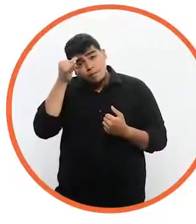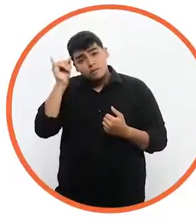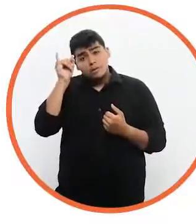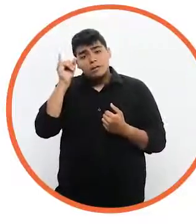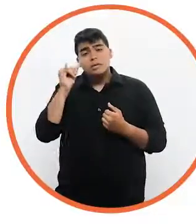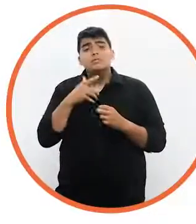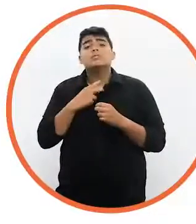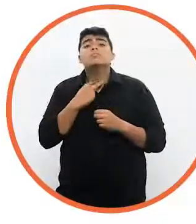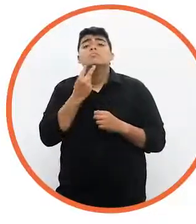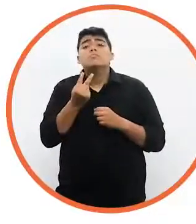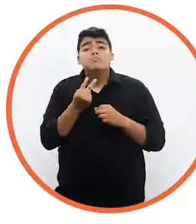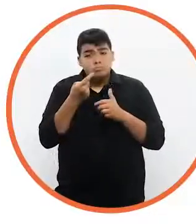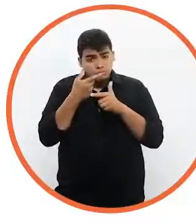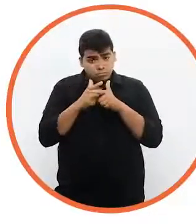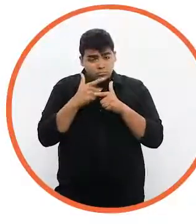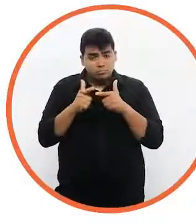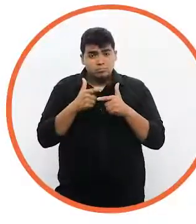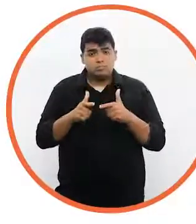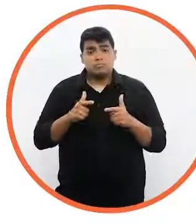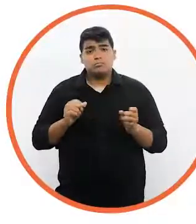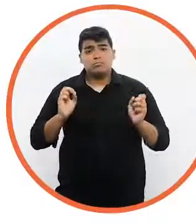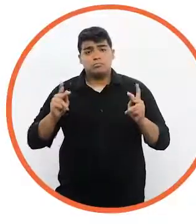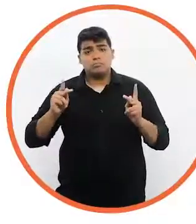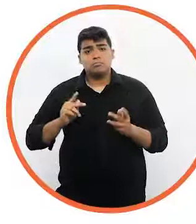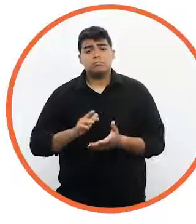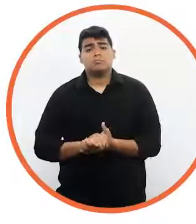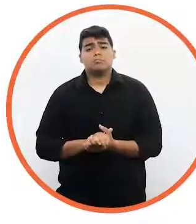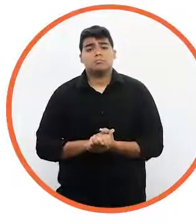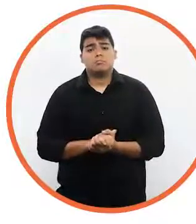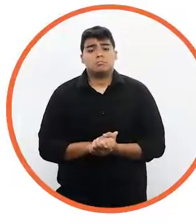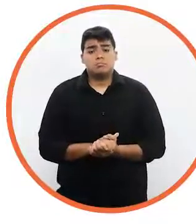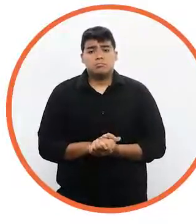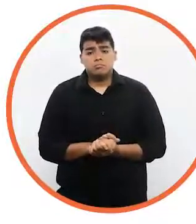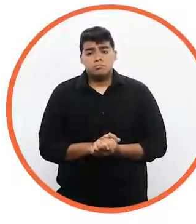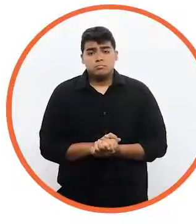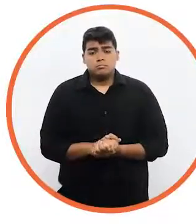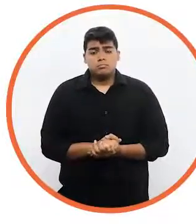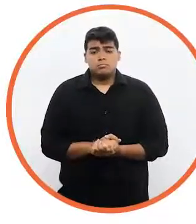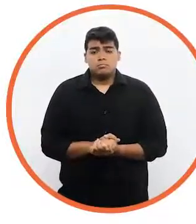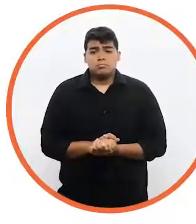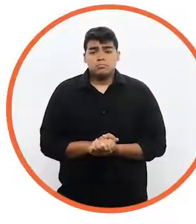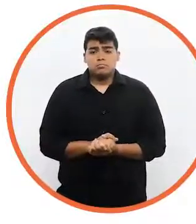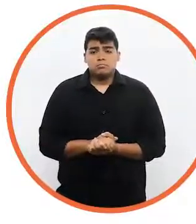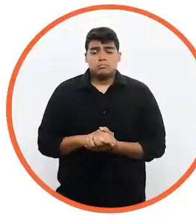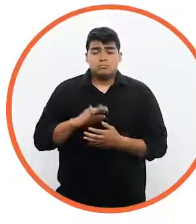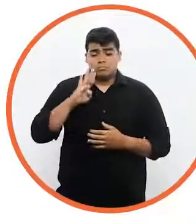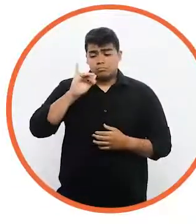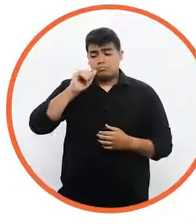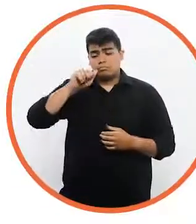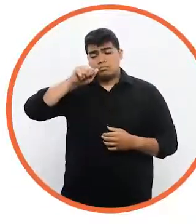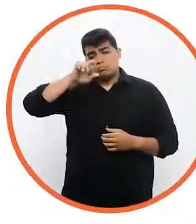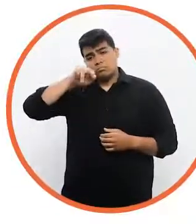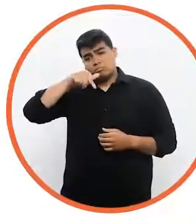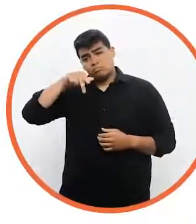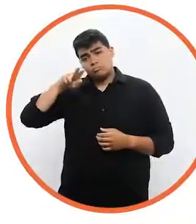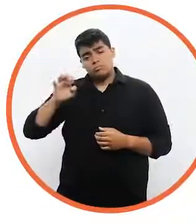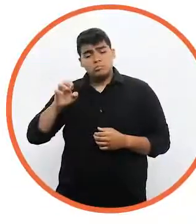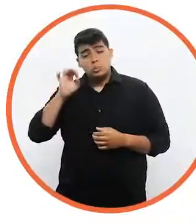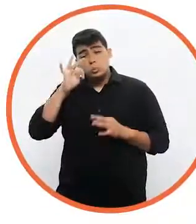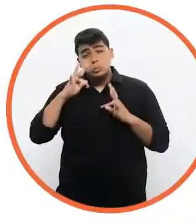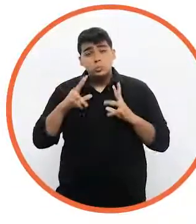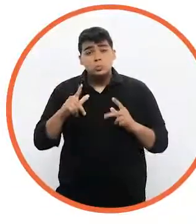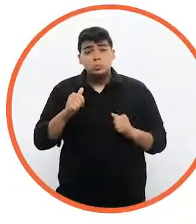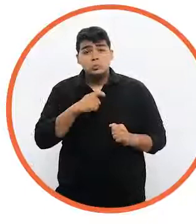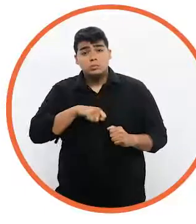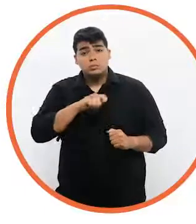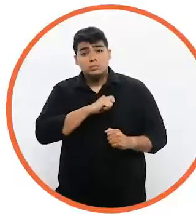choque na pronúncia, certo? Bem, a palavra viaje, ela é uma palavra terminada em arque. Na língua